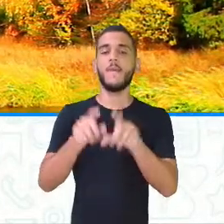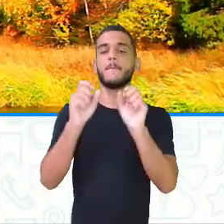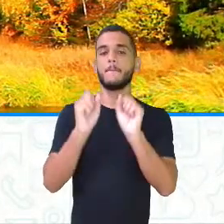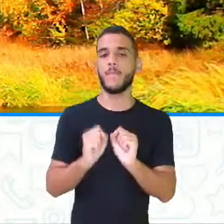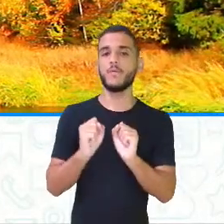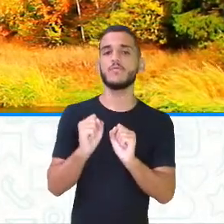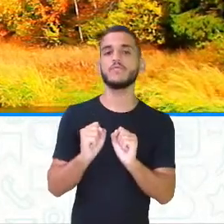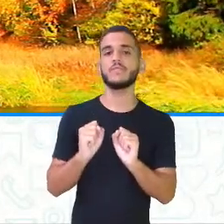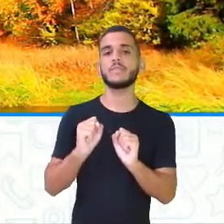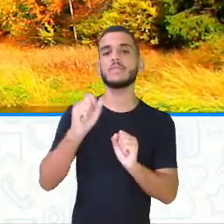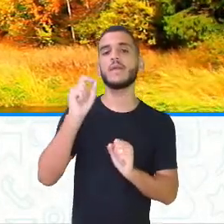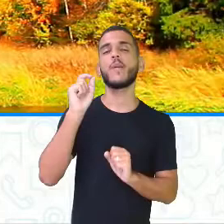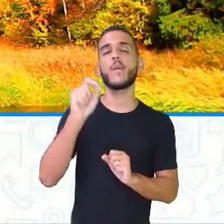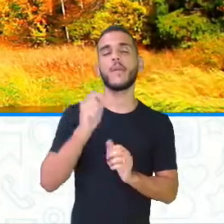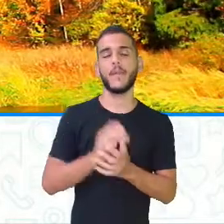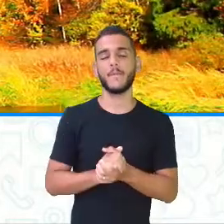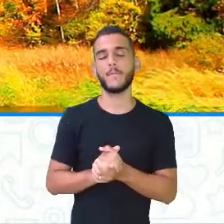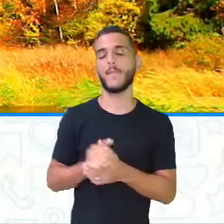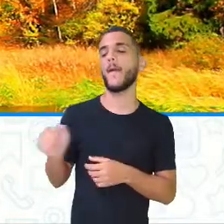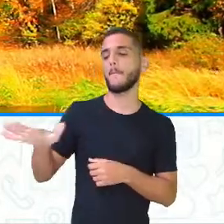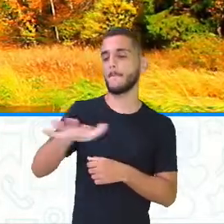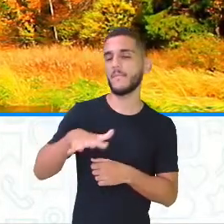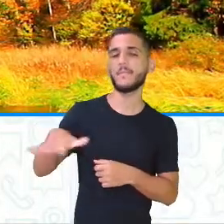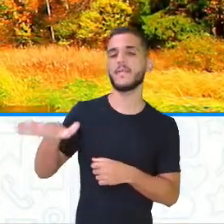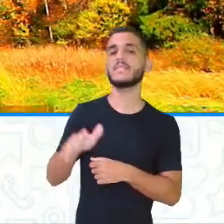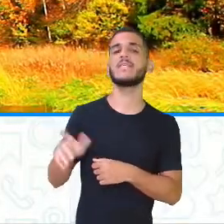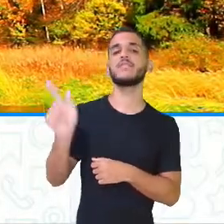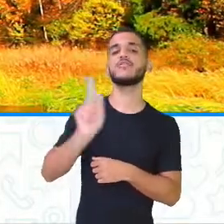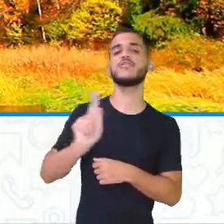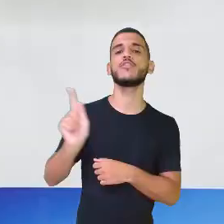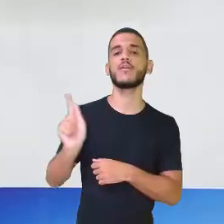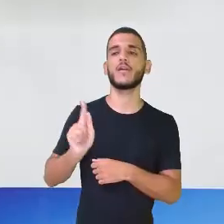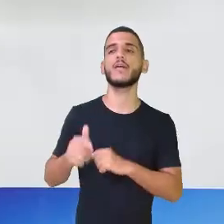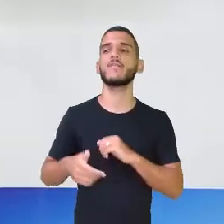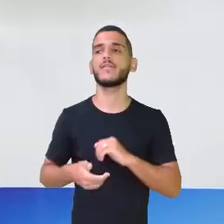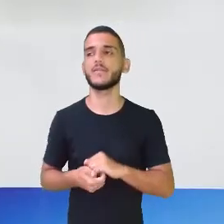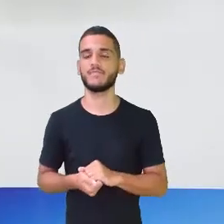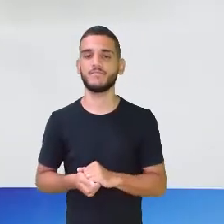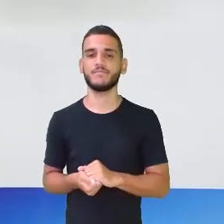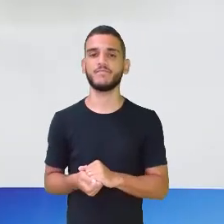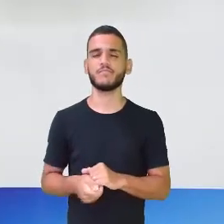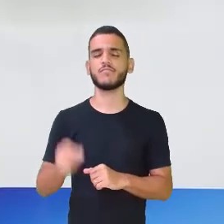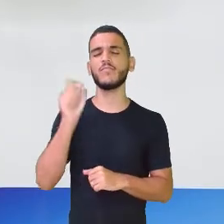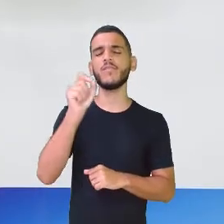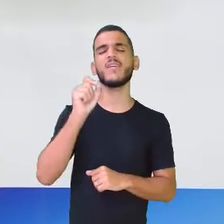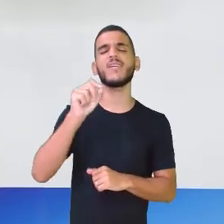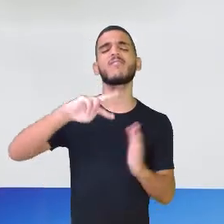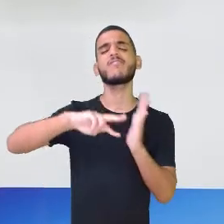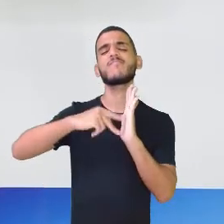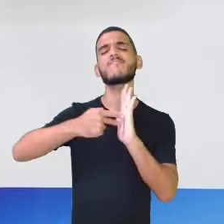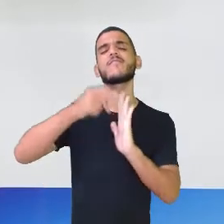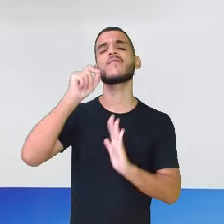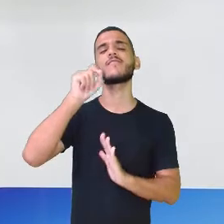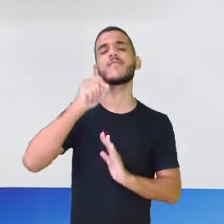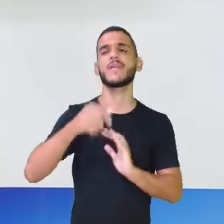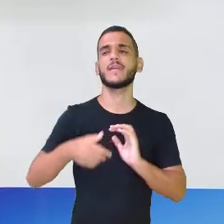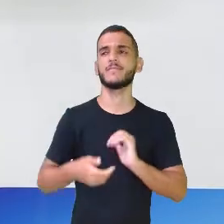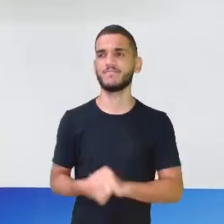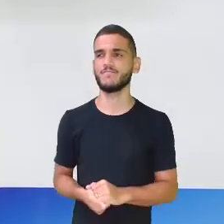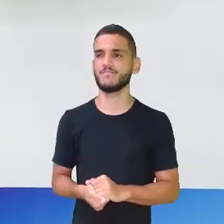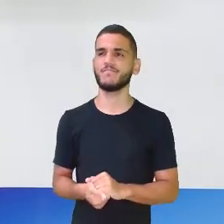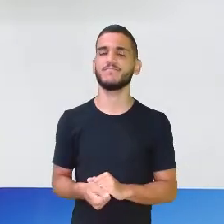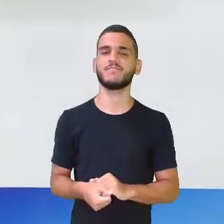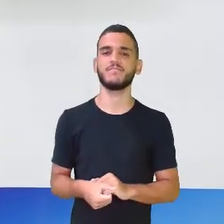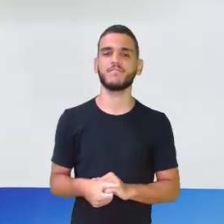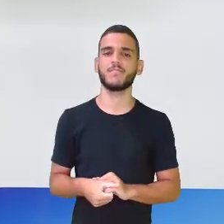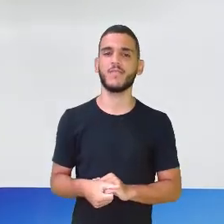uma paisagem geográfica. Vamos entender o que é essa paisagem geográfica? Mas a